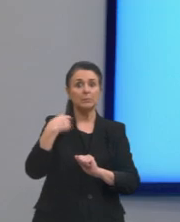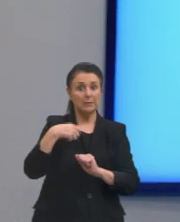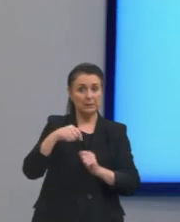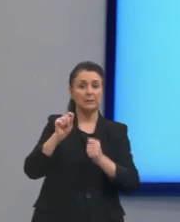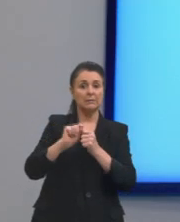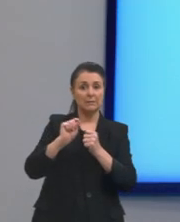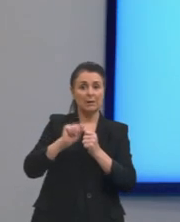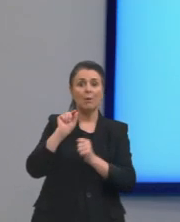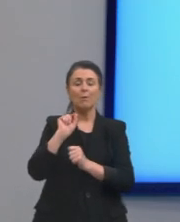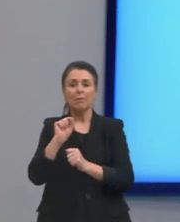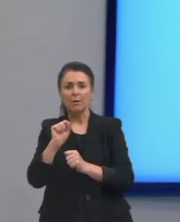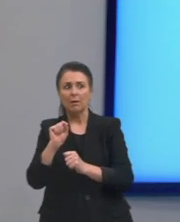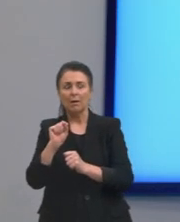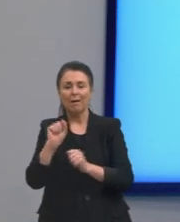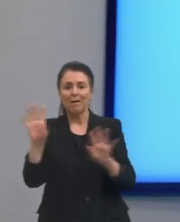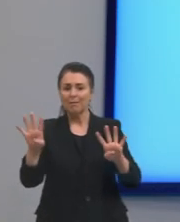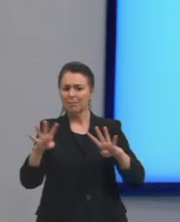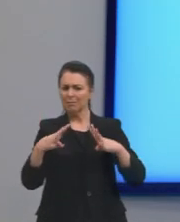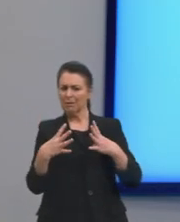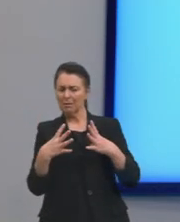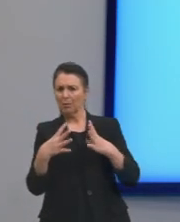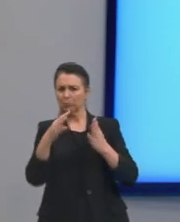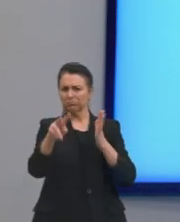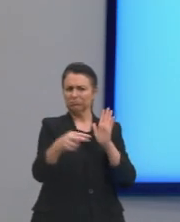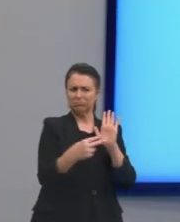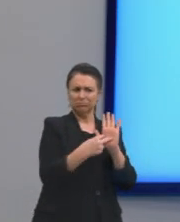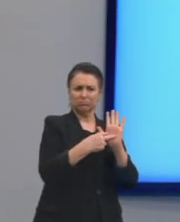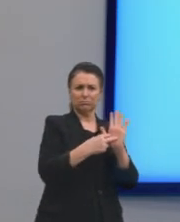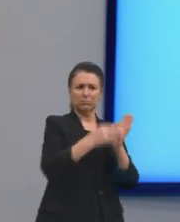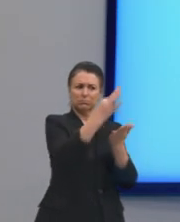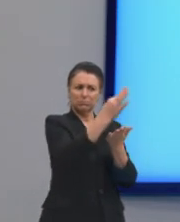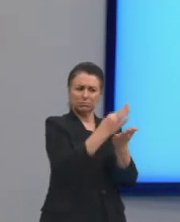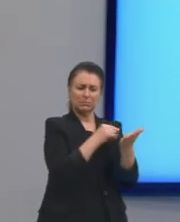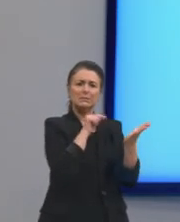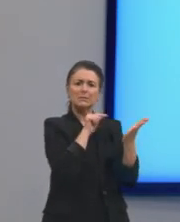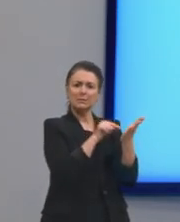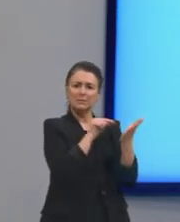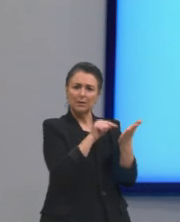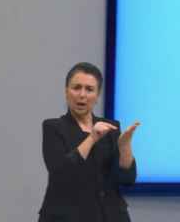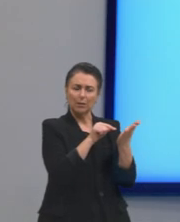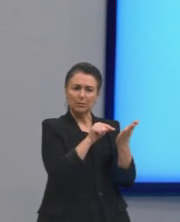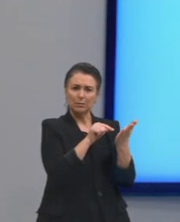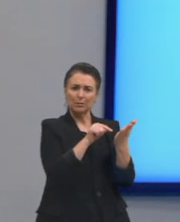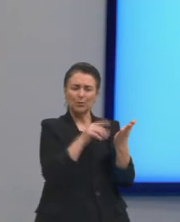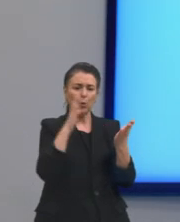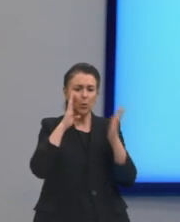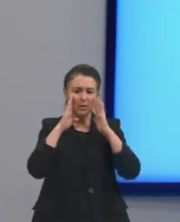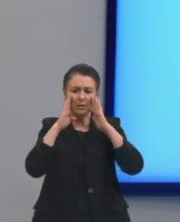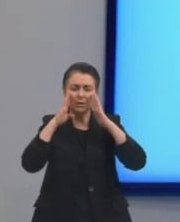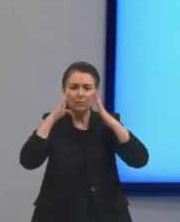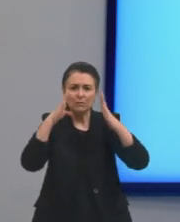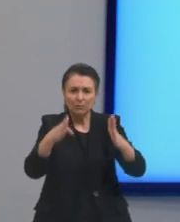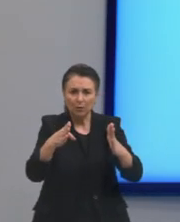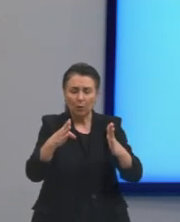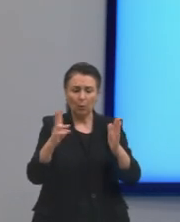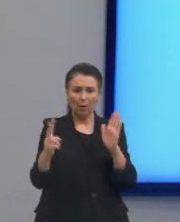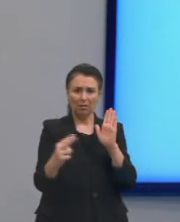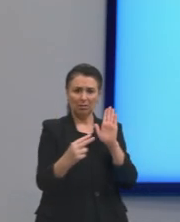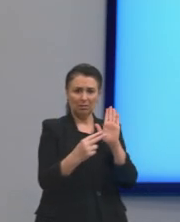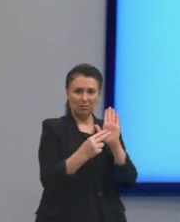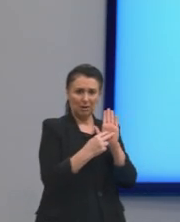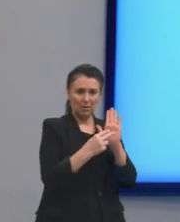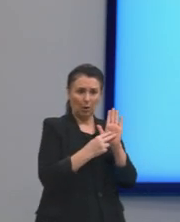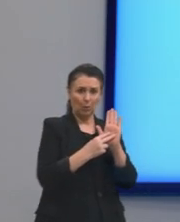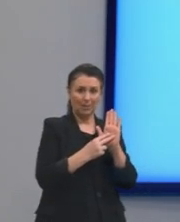fazer é me atentar se esse texto Se eu conseguir ter a minha atenção e nada para alguma parte